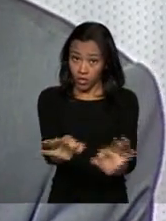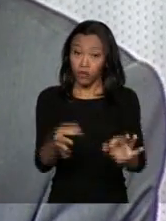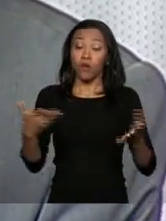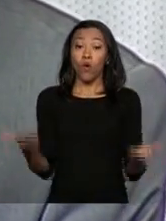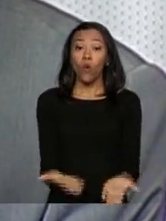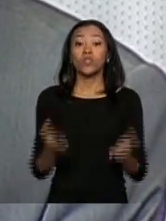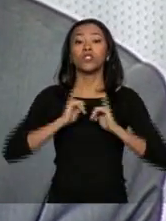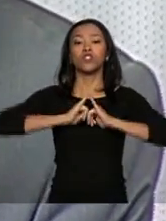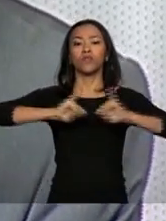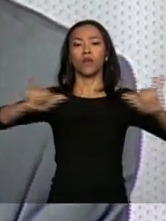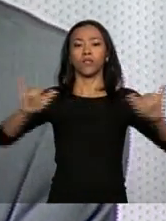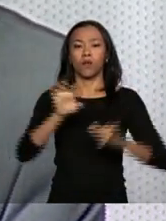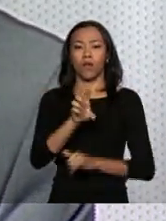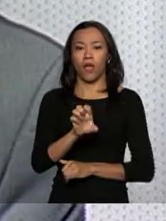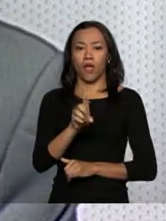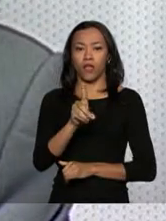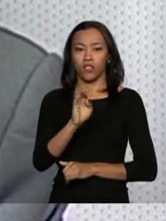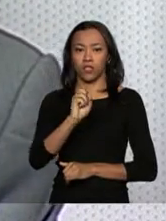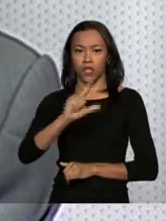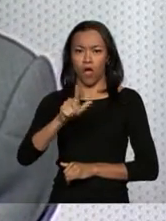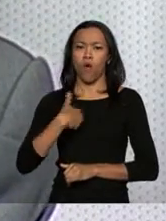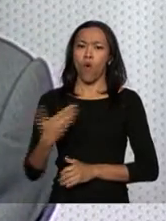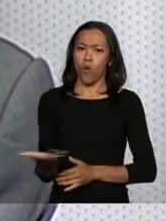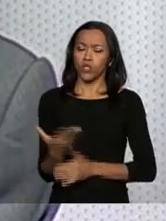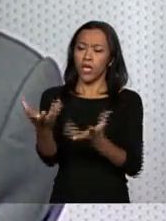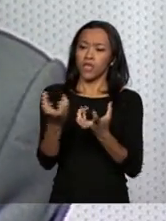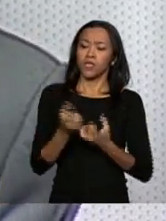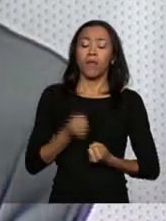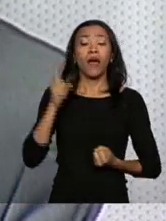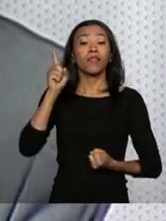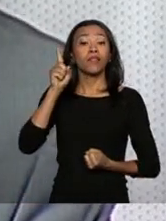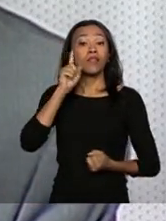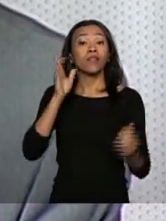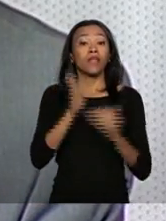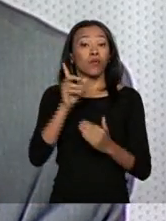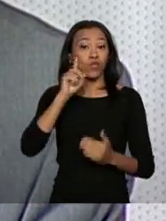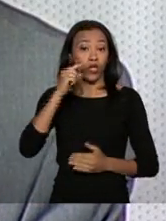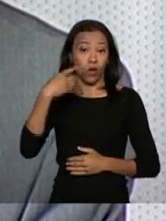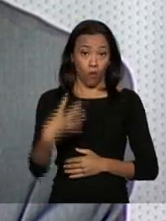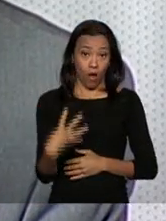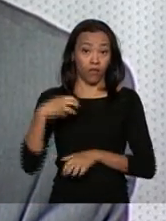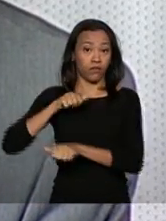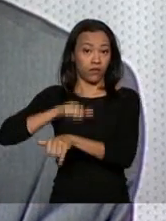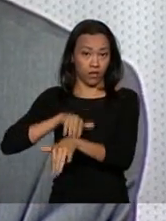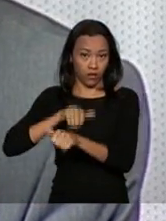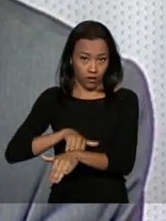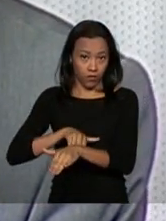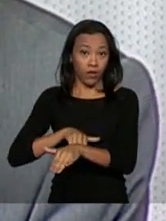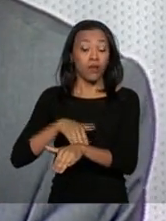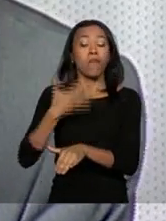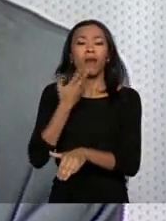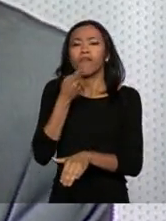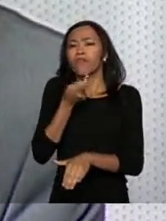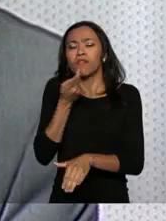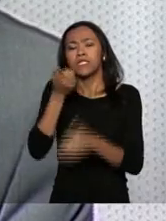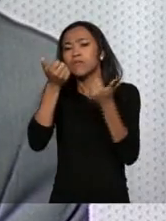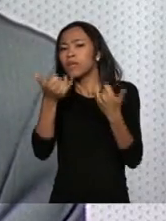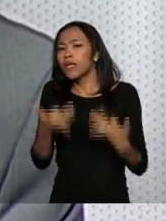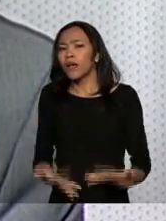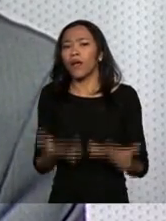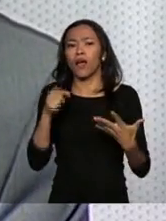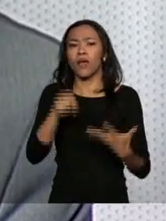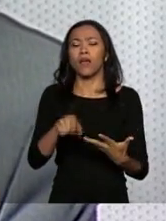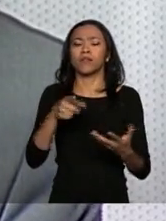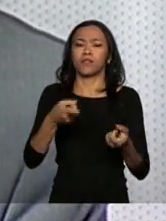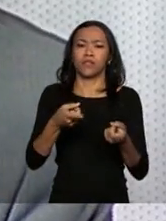ano está sendo lançada hoje e receberá projetos até o dia 4 de setembro para falar sobre a essência da política de